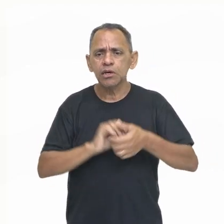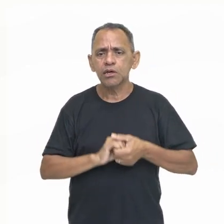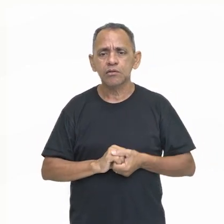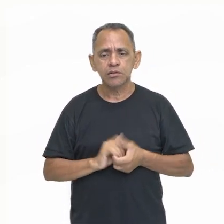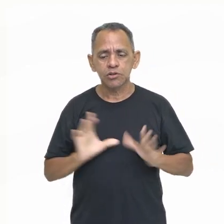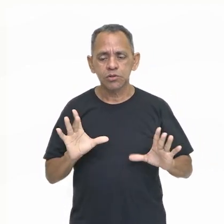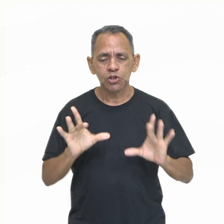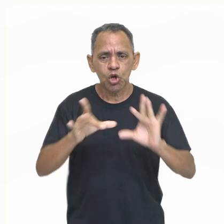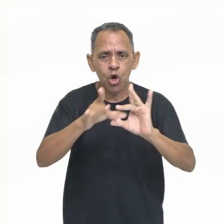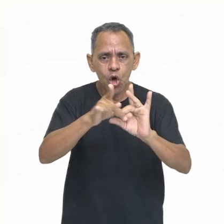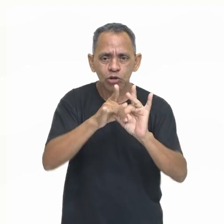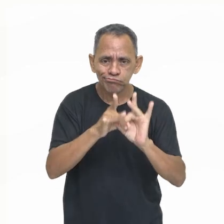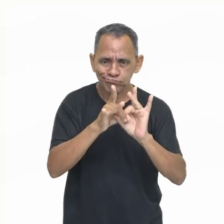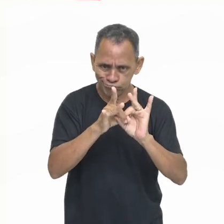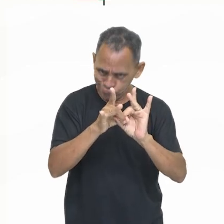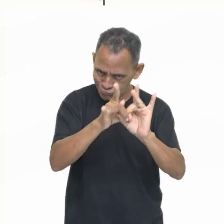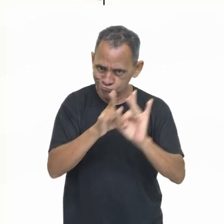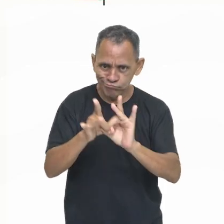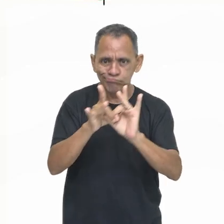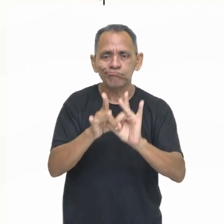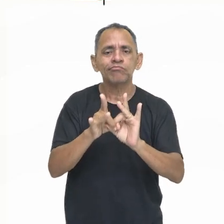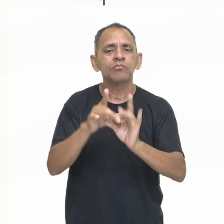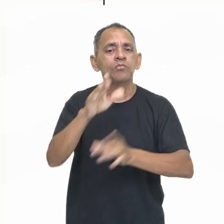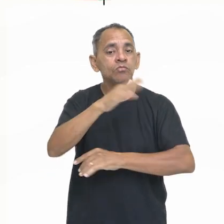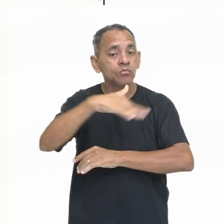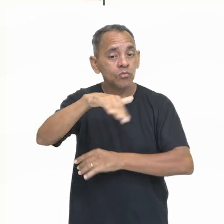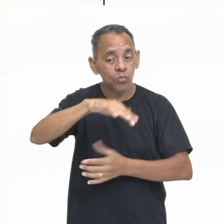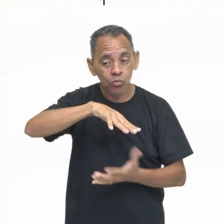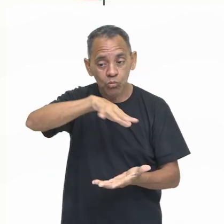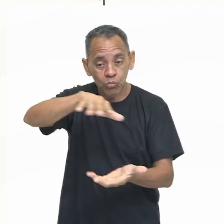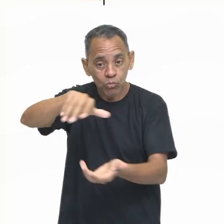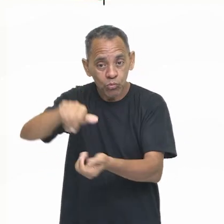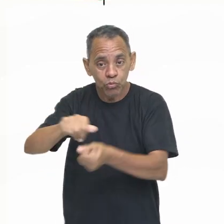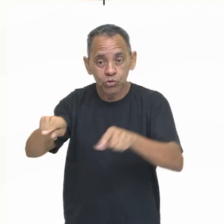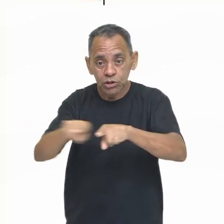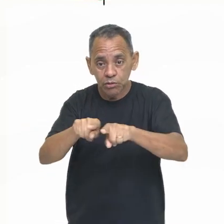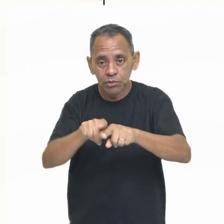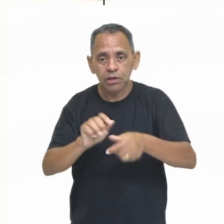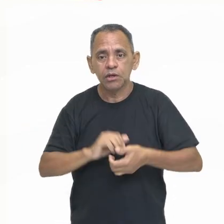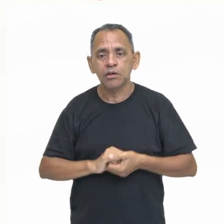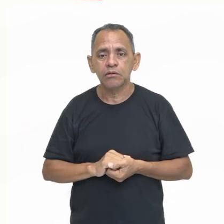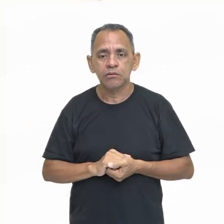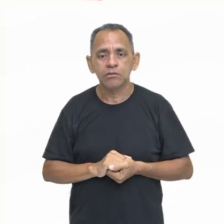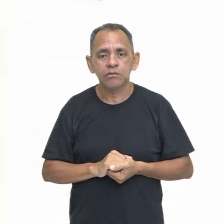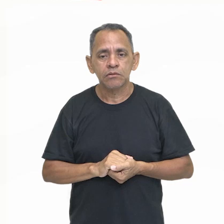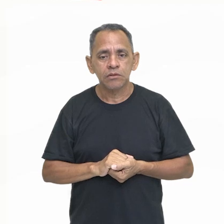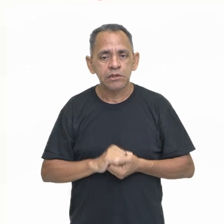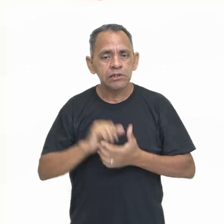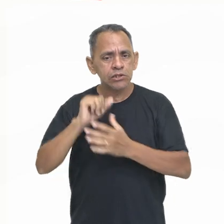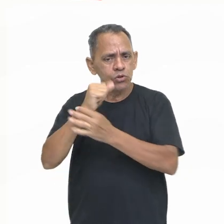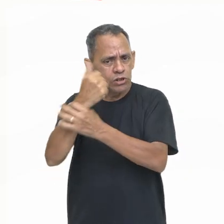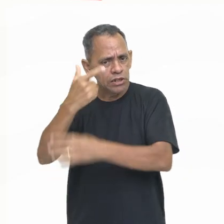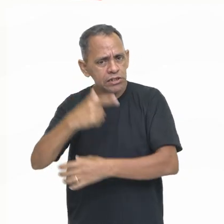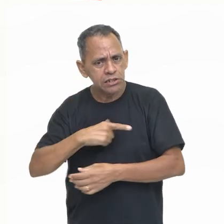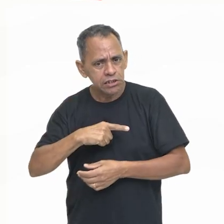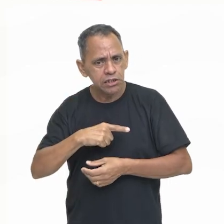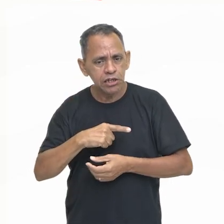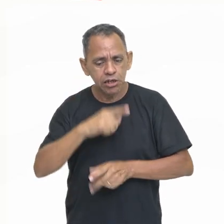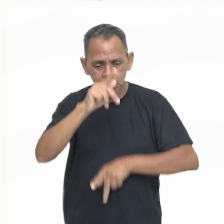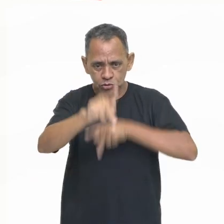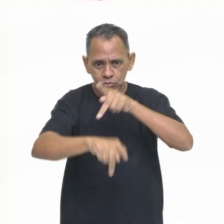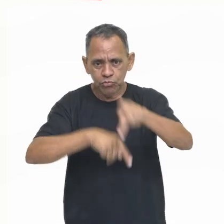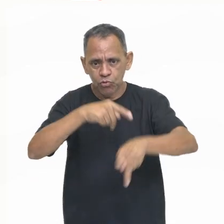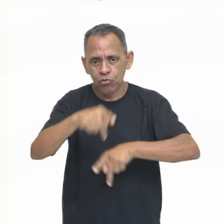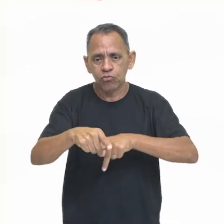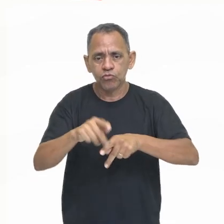seu papel no cenário internacional e garantir o bem-estar da sua população. Então,